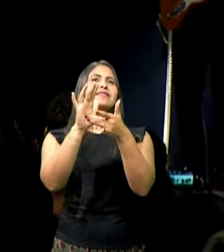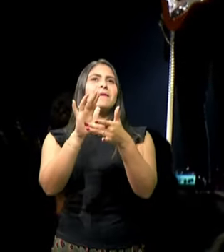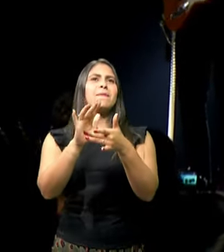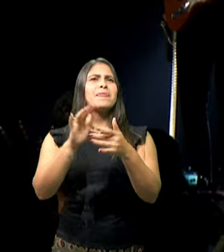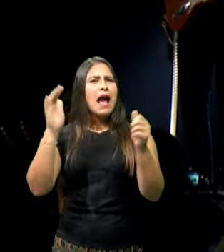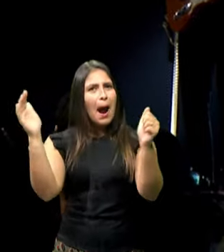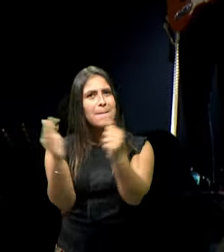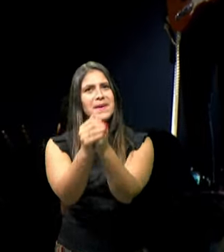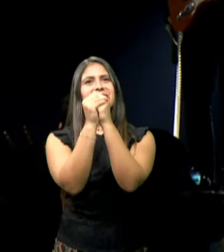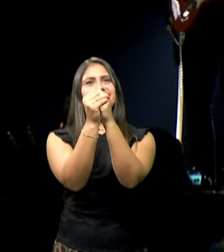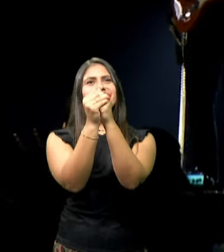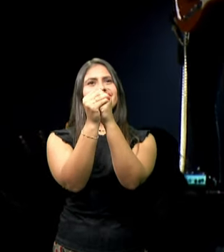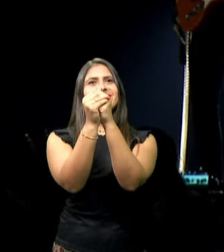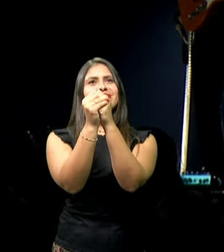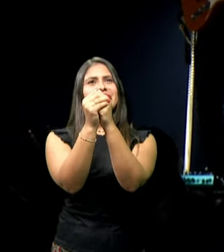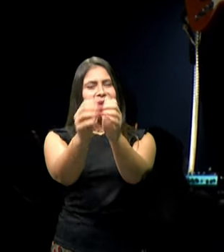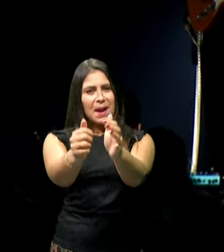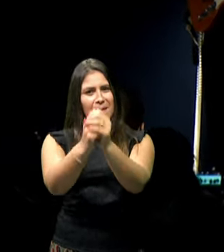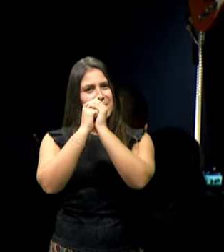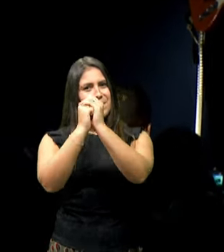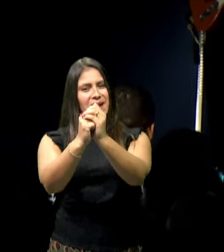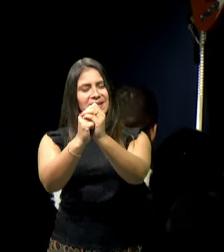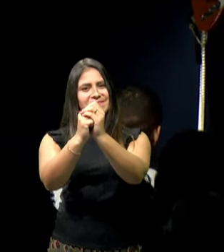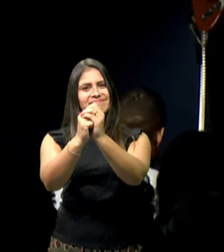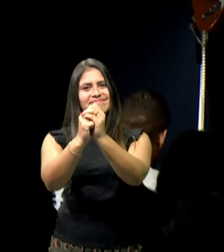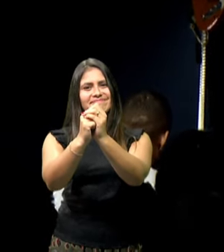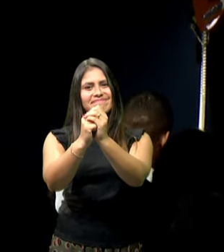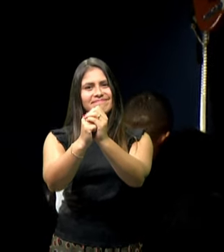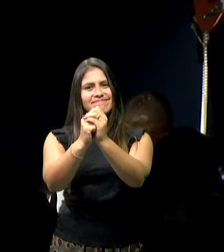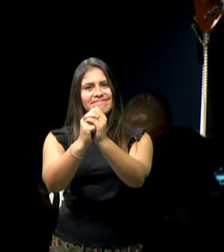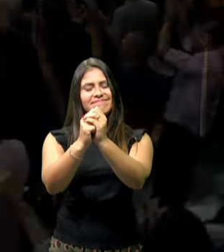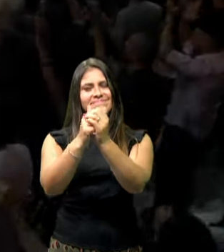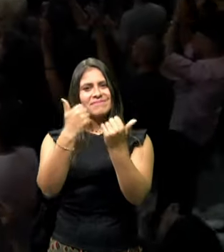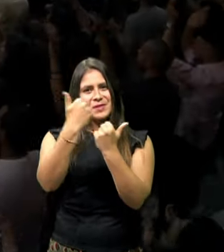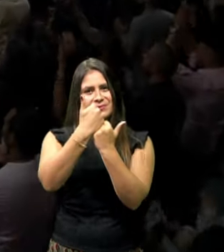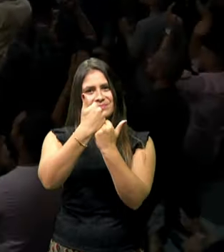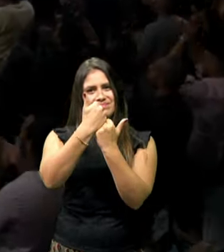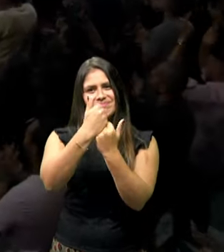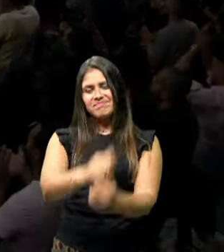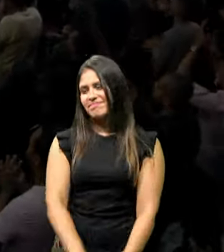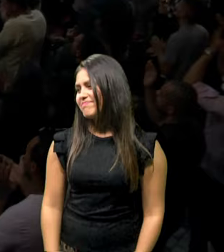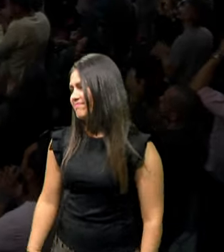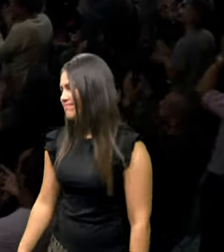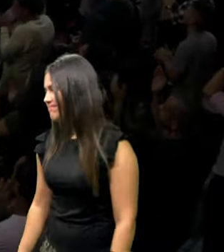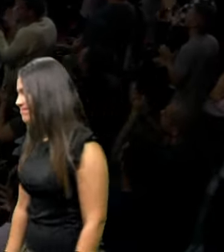Jesus. Amém e amém.